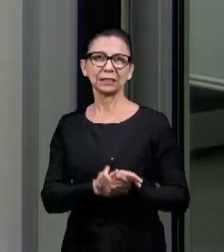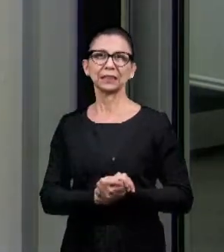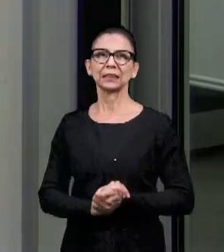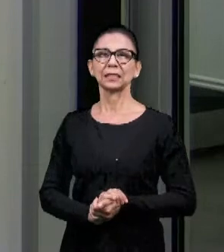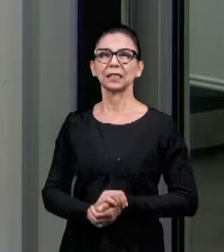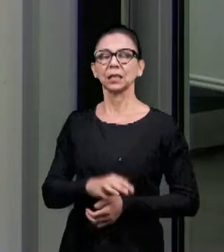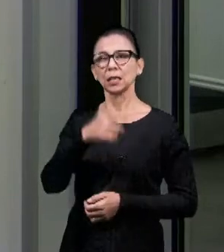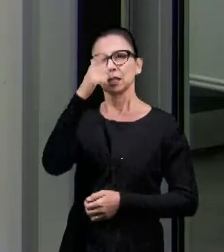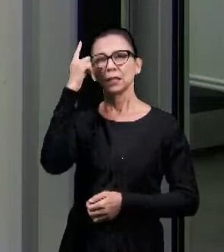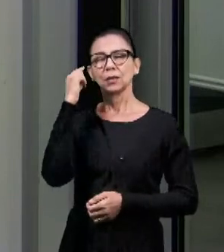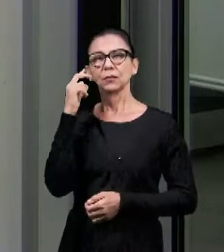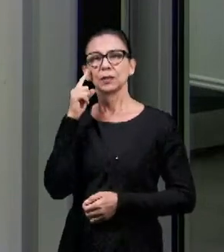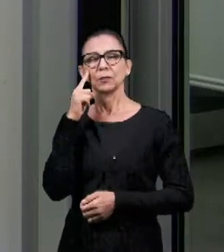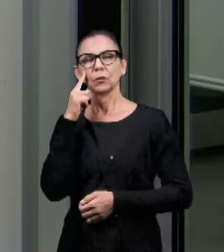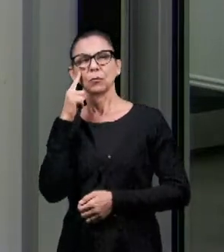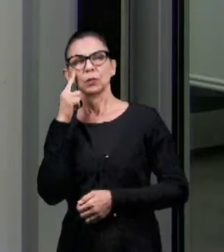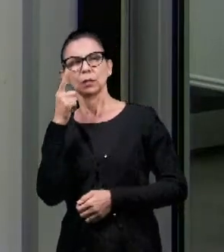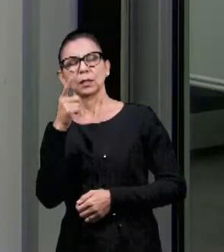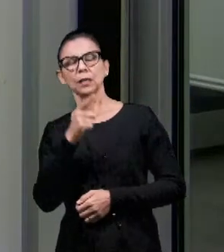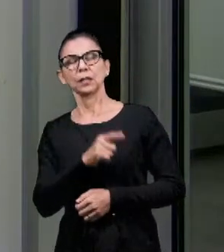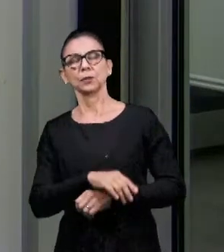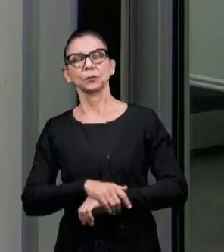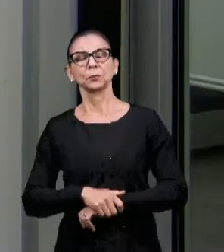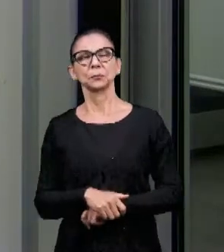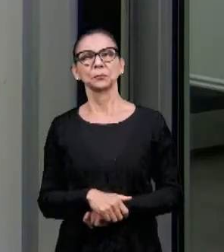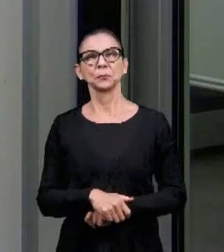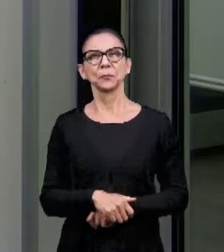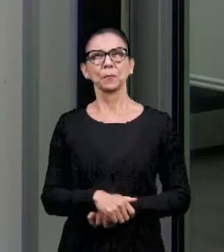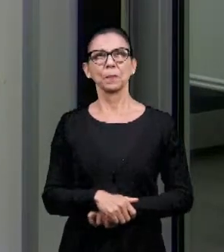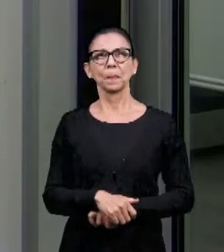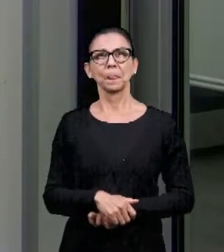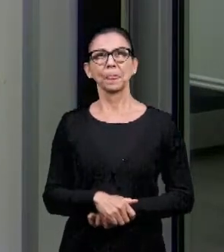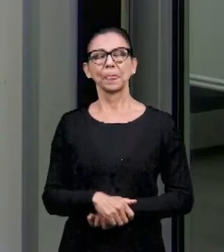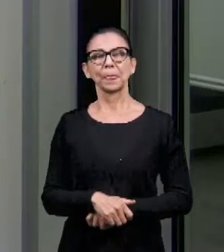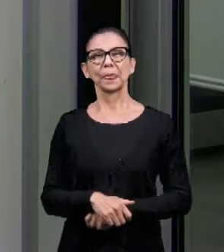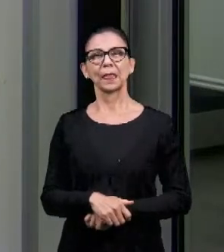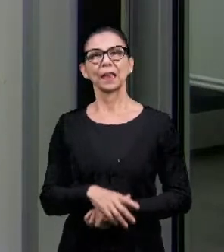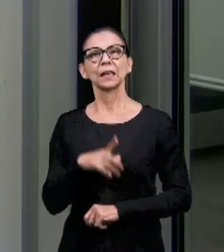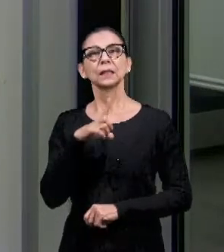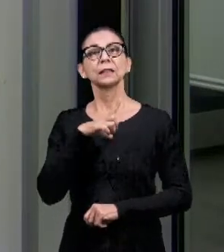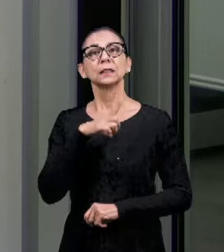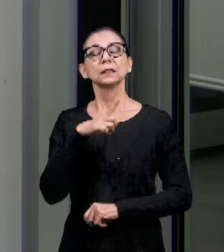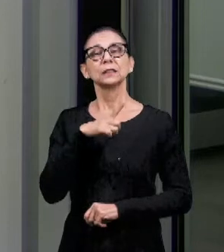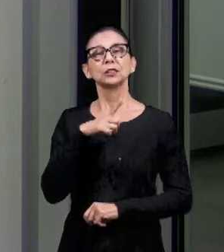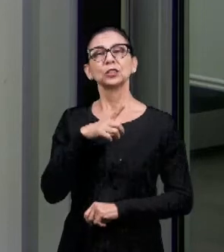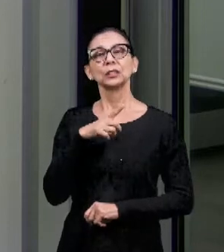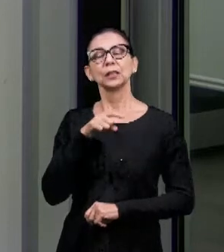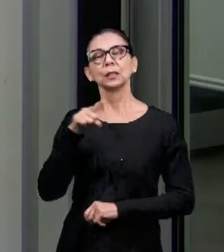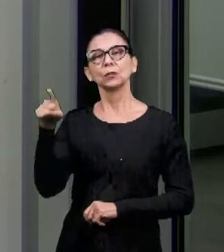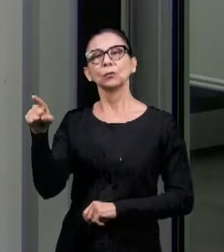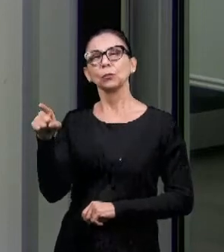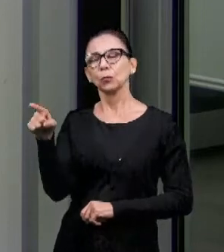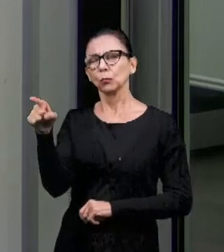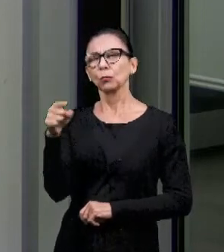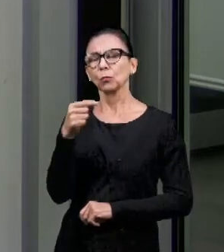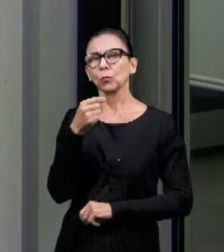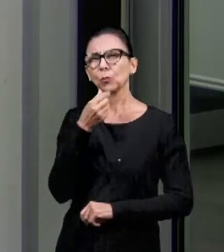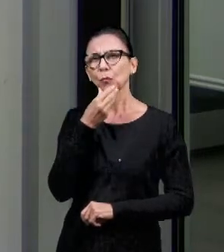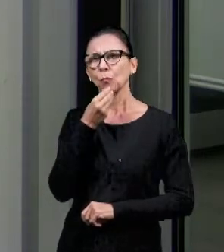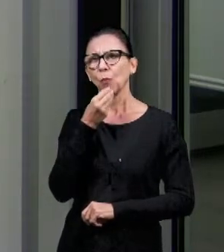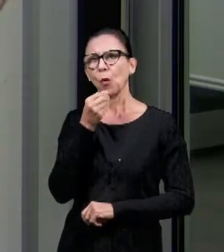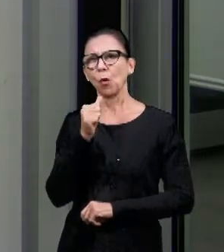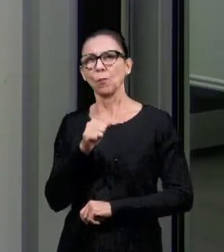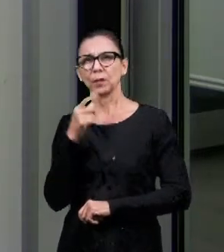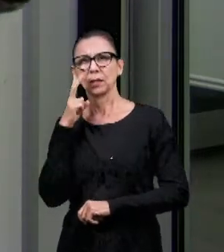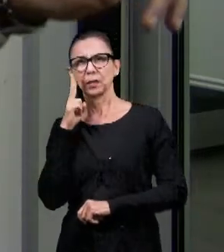tal. E um olheiro do Cruzeiro me procurou, sabe? Perguntando se eu queria jogar no